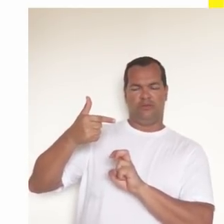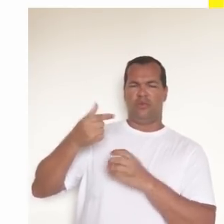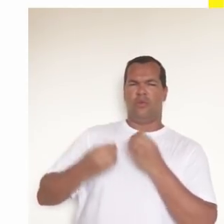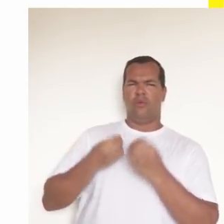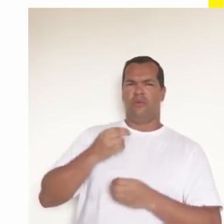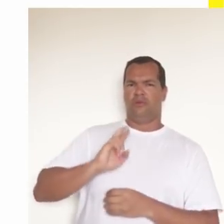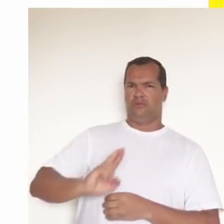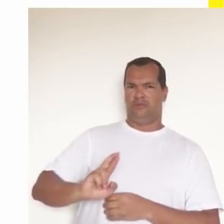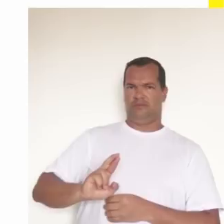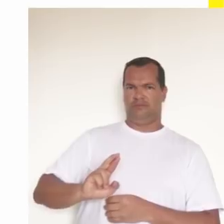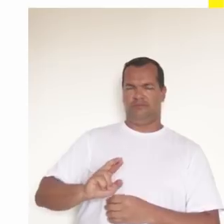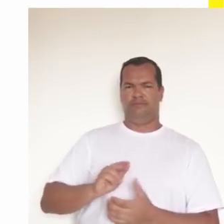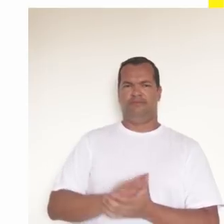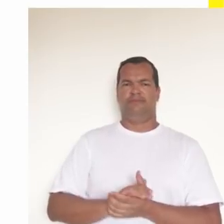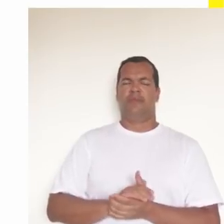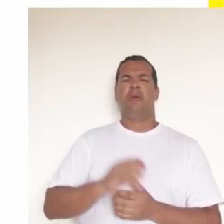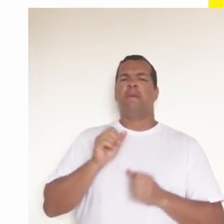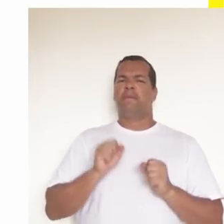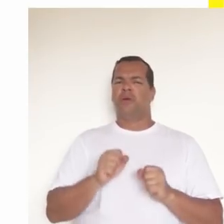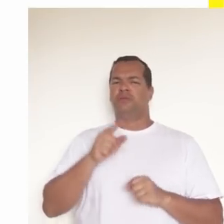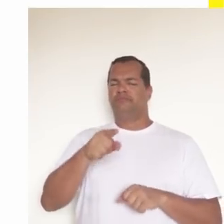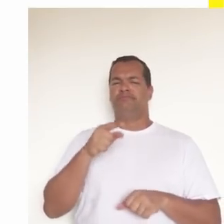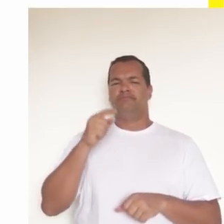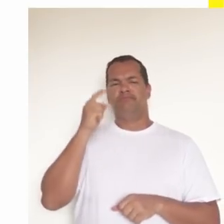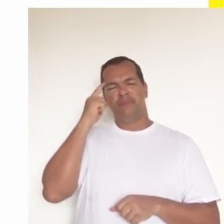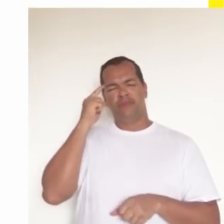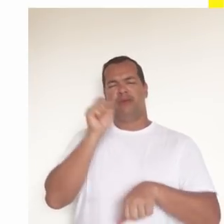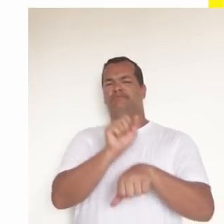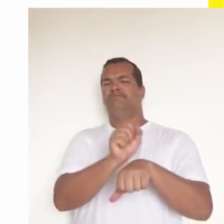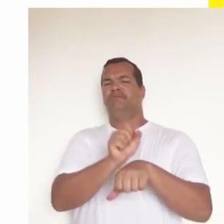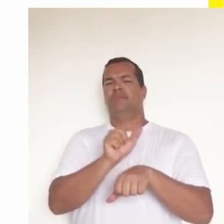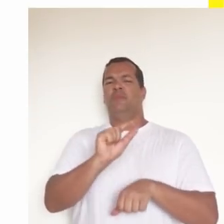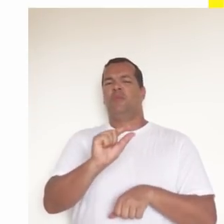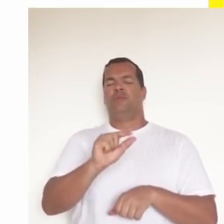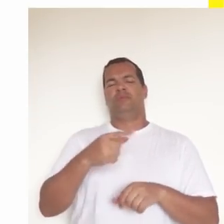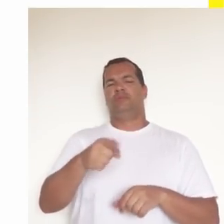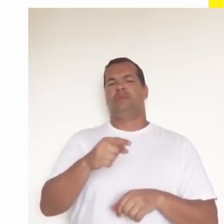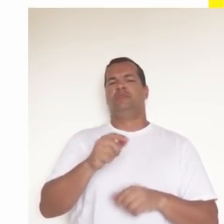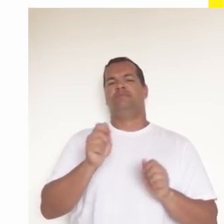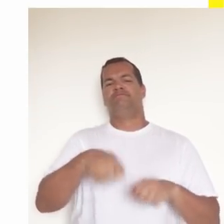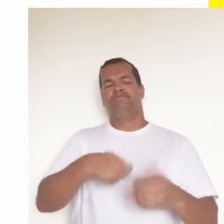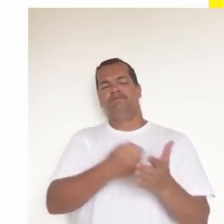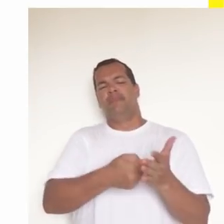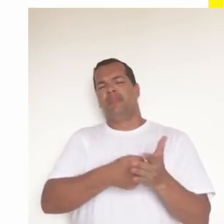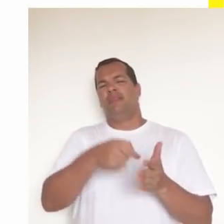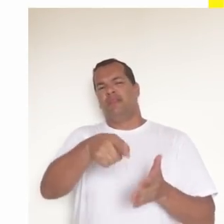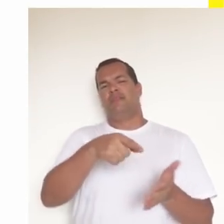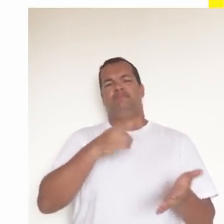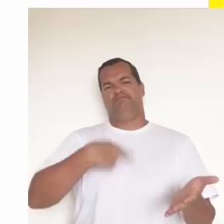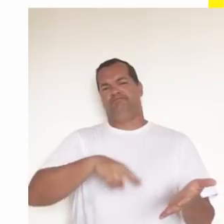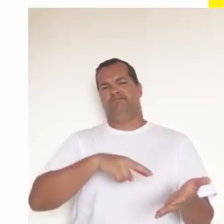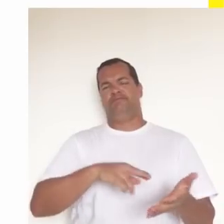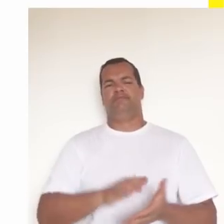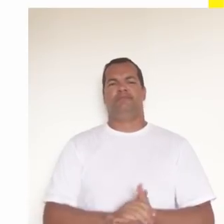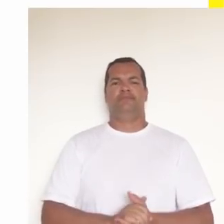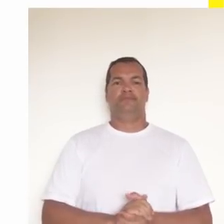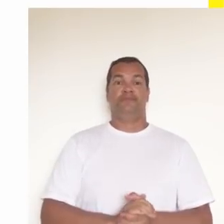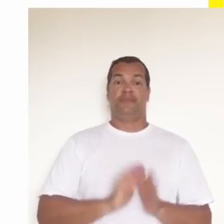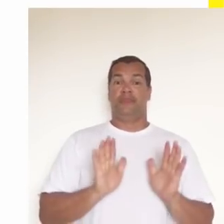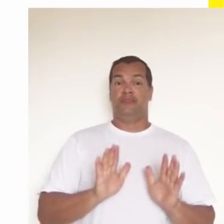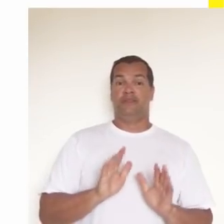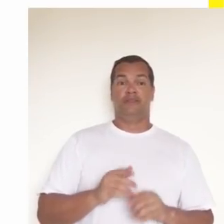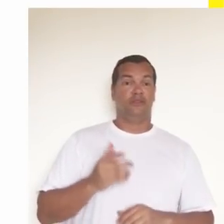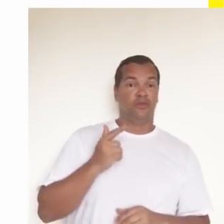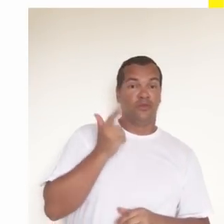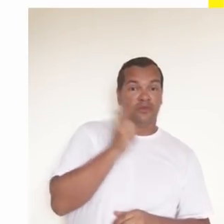então o resultado dessa expressão? Eu poderia até te dar um tempo para que você pudesse tentar resolver.